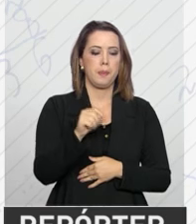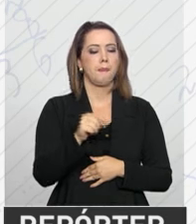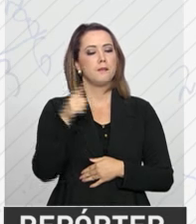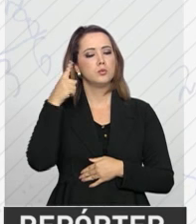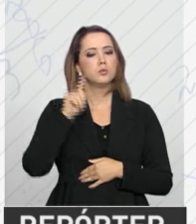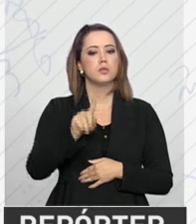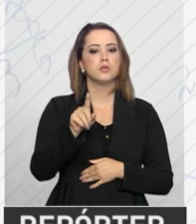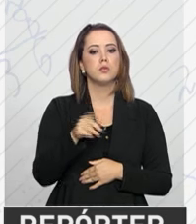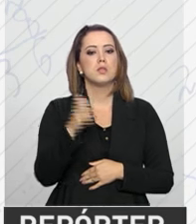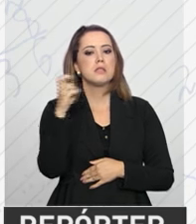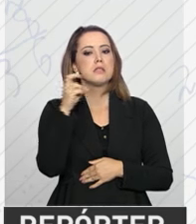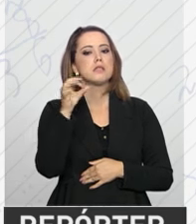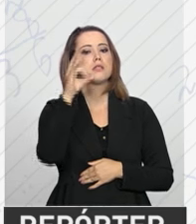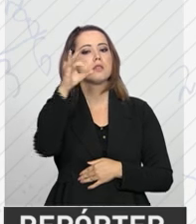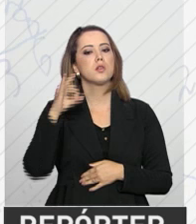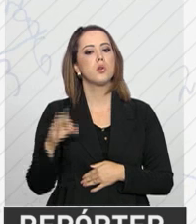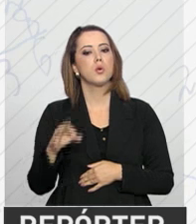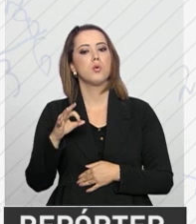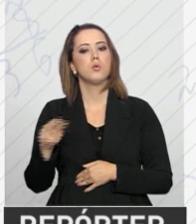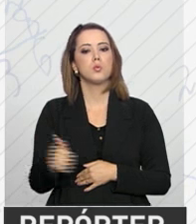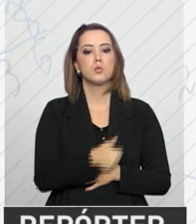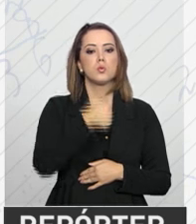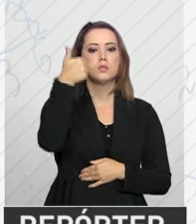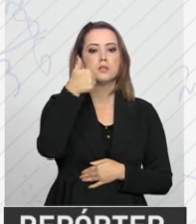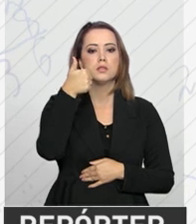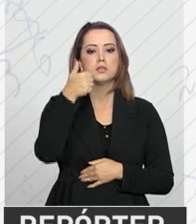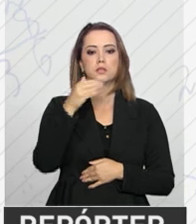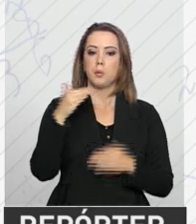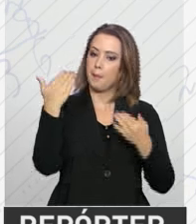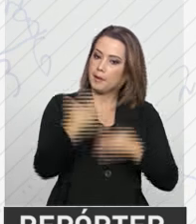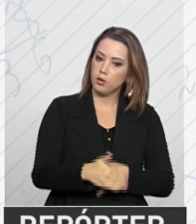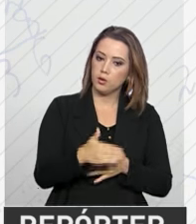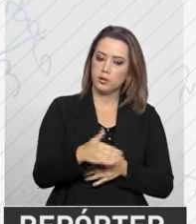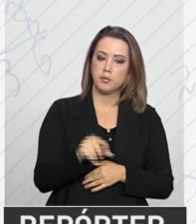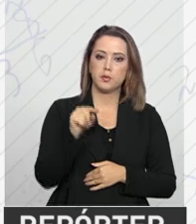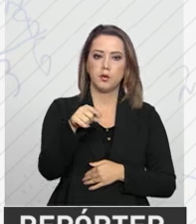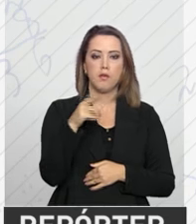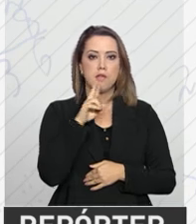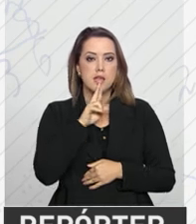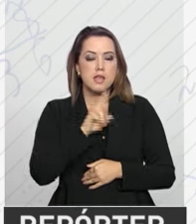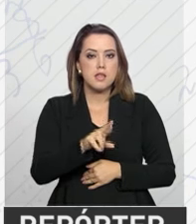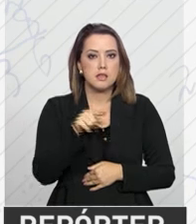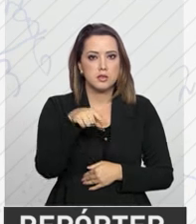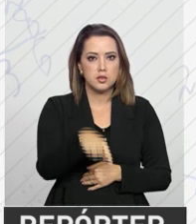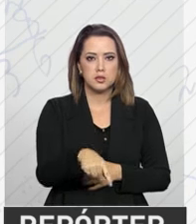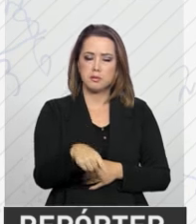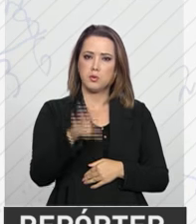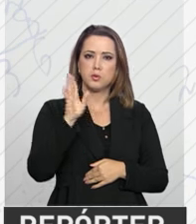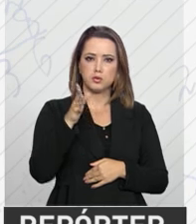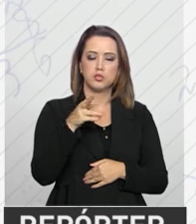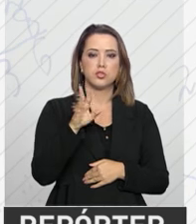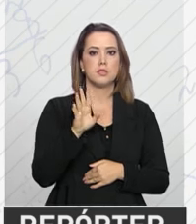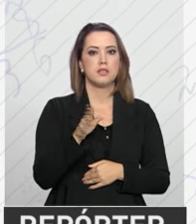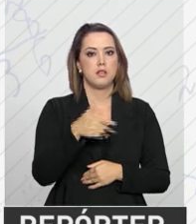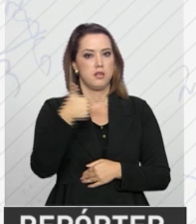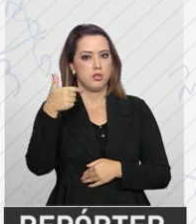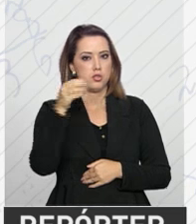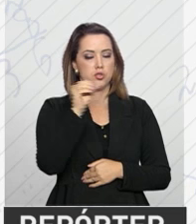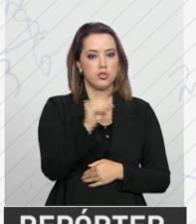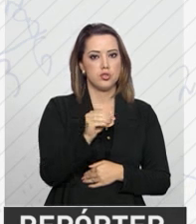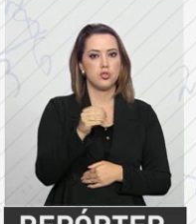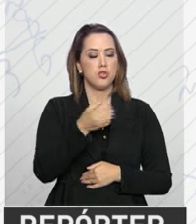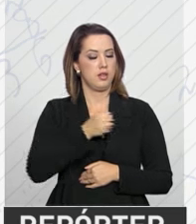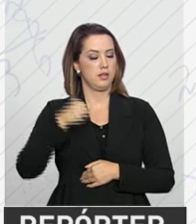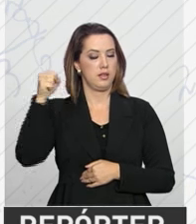selecionam 5% dos alunos com melhor pontuação. A lista com os classificados para a segunda fase sai no dia 10 de